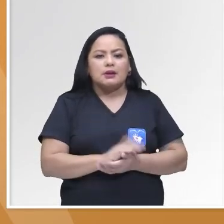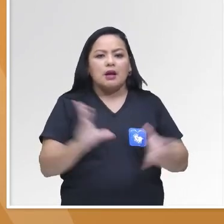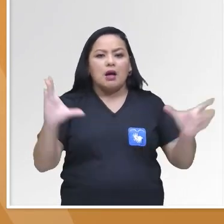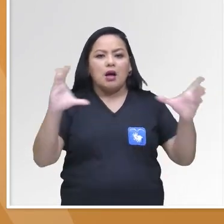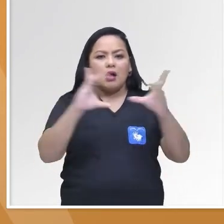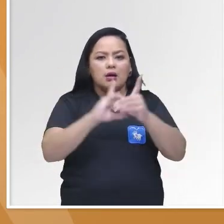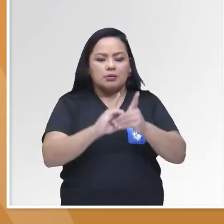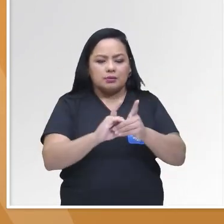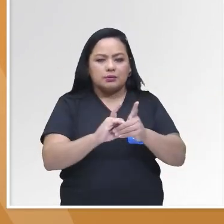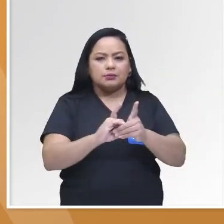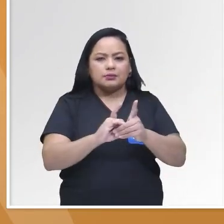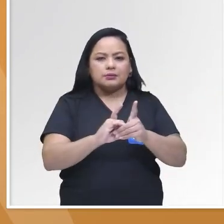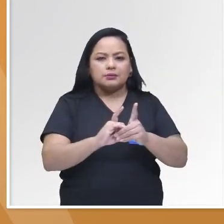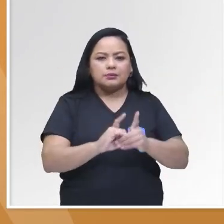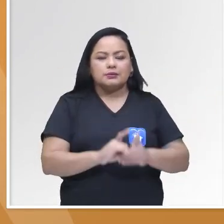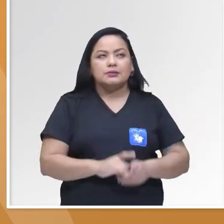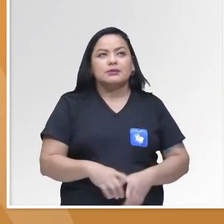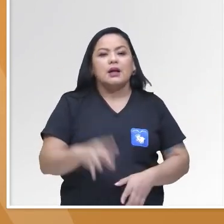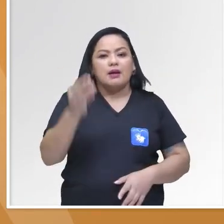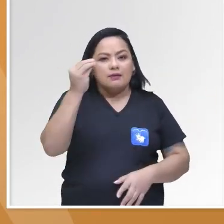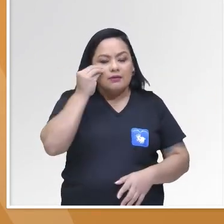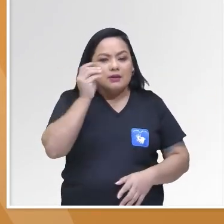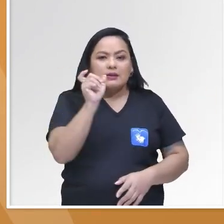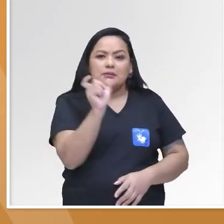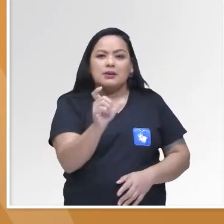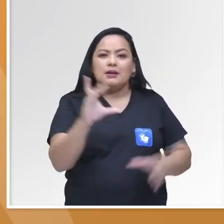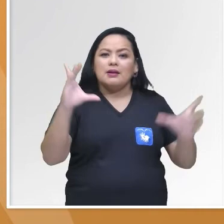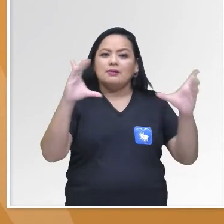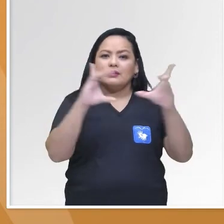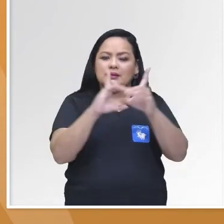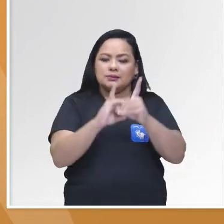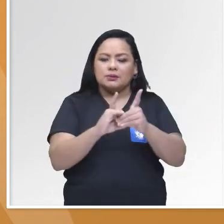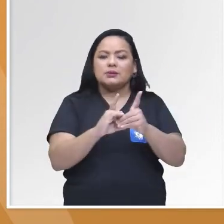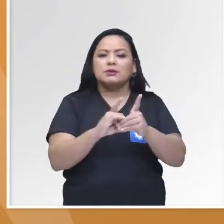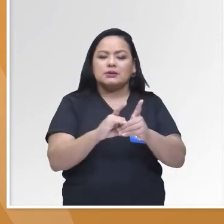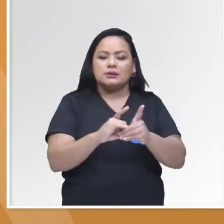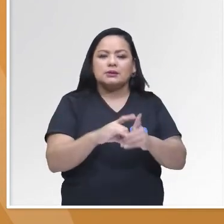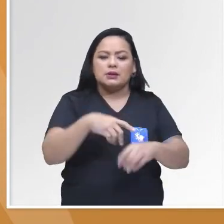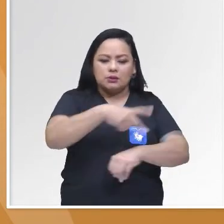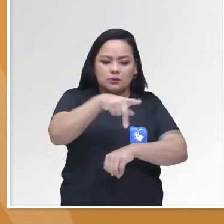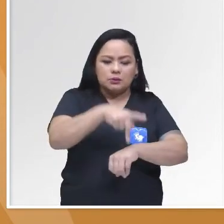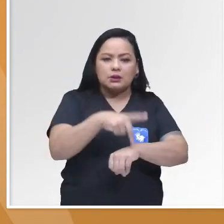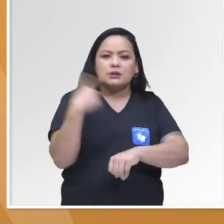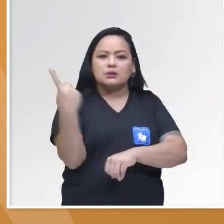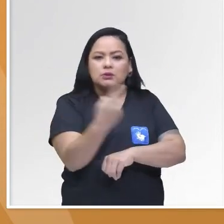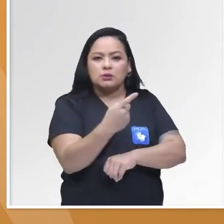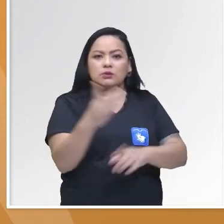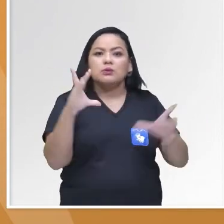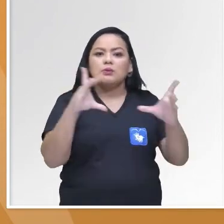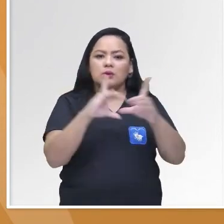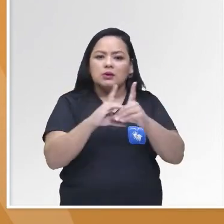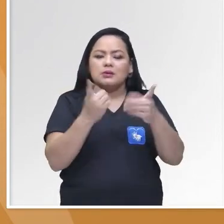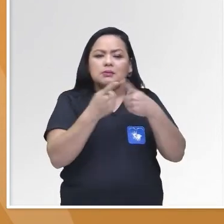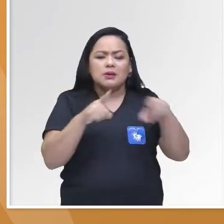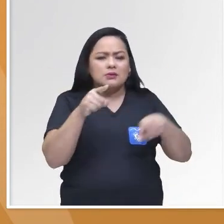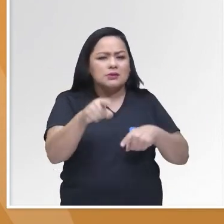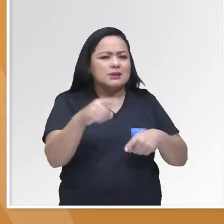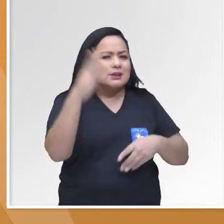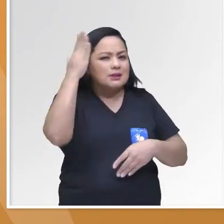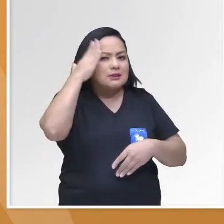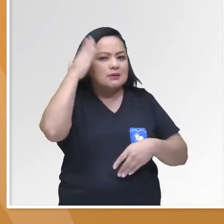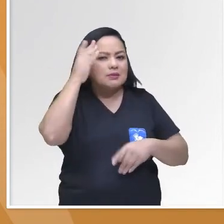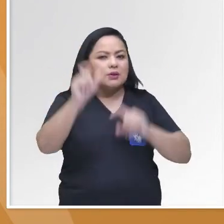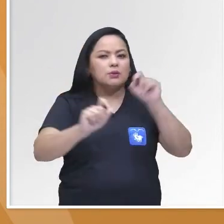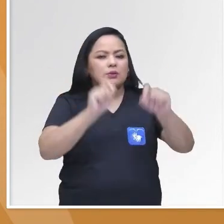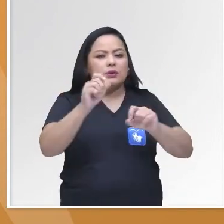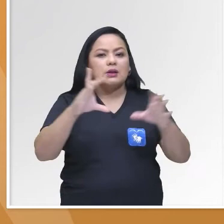democracia. Nós ouvimos tanto falar em democracia no nosso país, ele é democrático. Mas você sabe o que